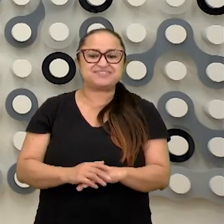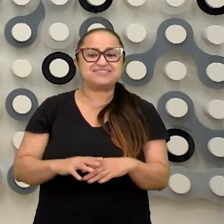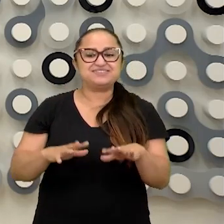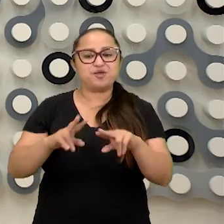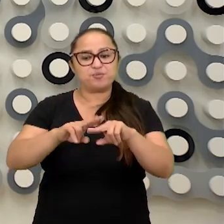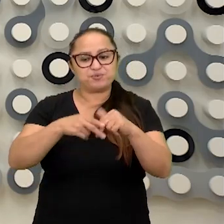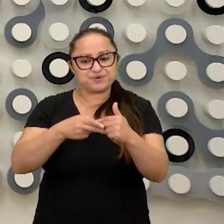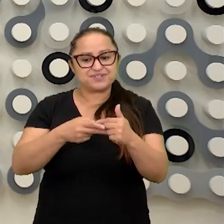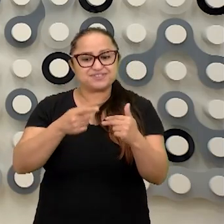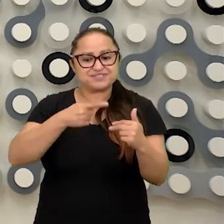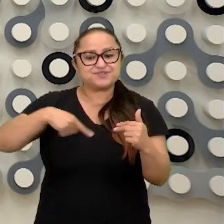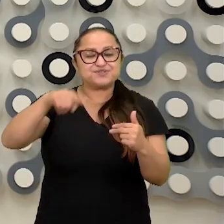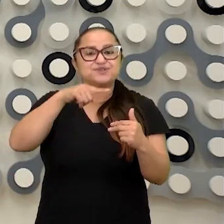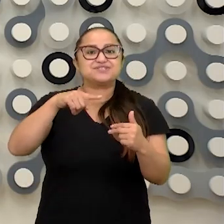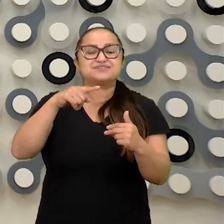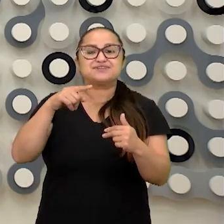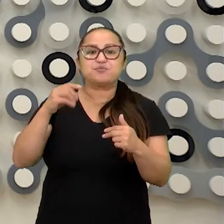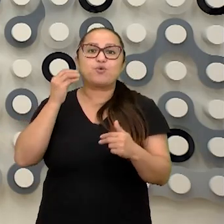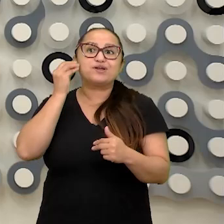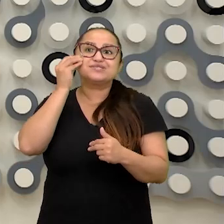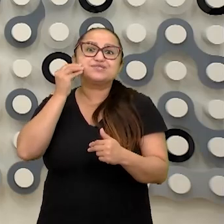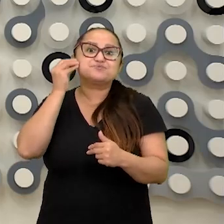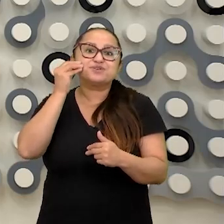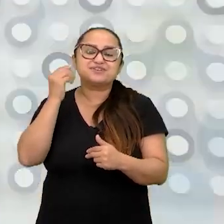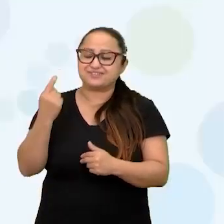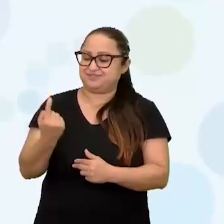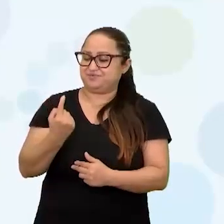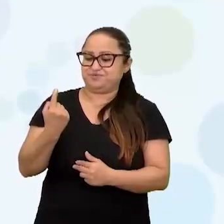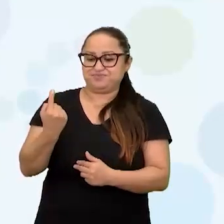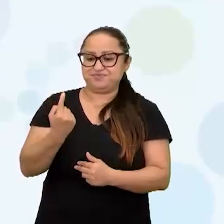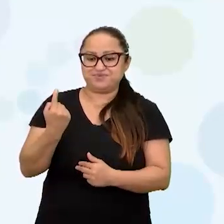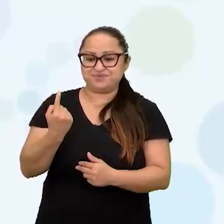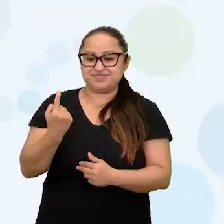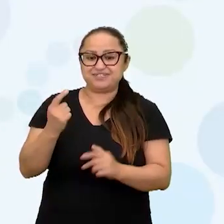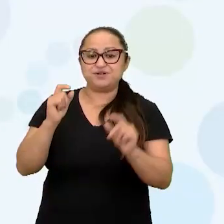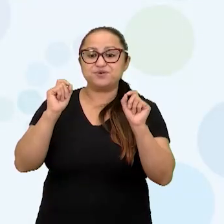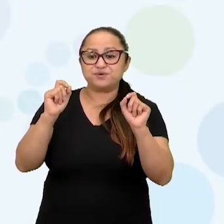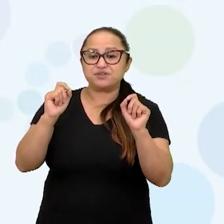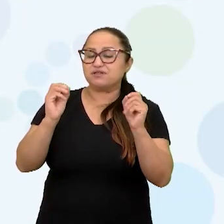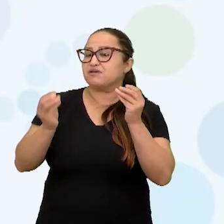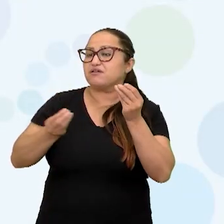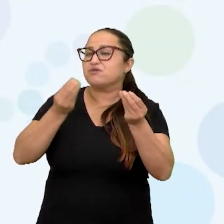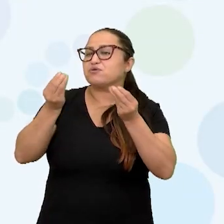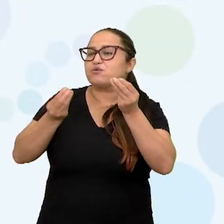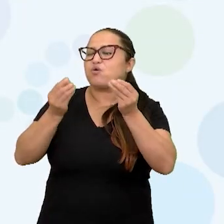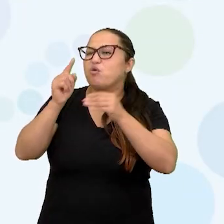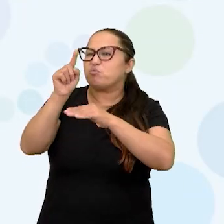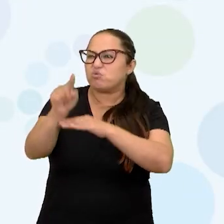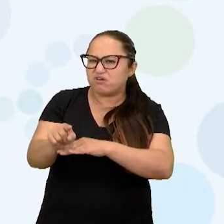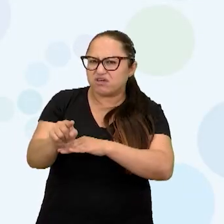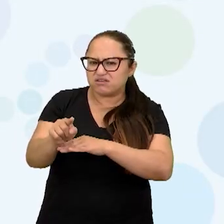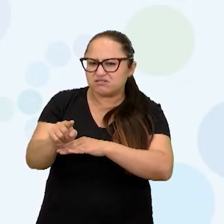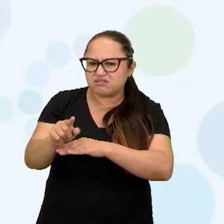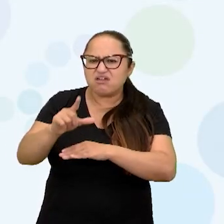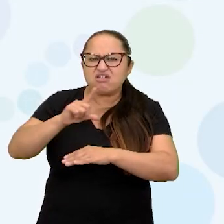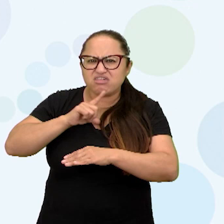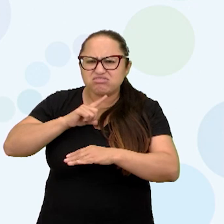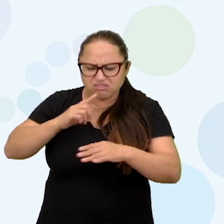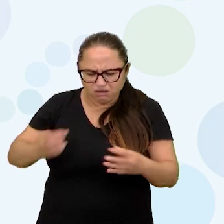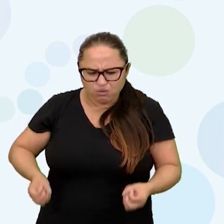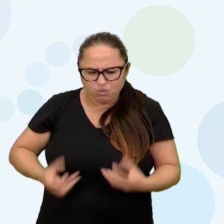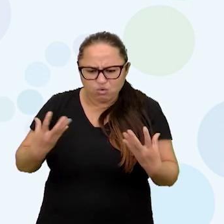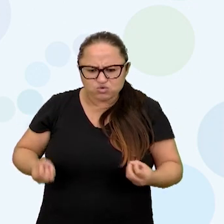teremos aqui uma experiência única, né? Que é justamente essa noção, né, sobre existe consumo